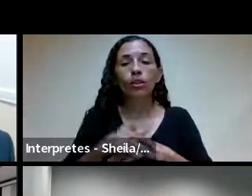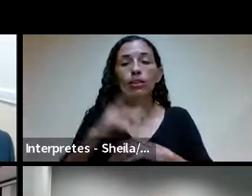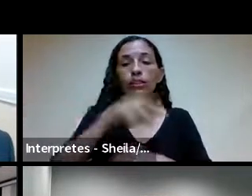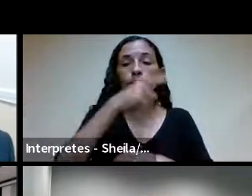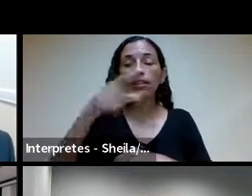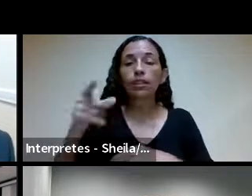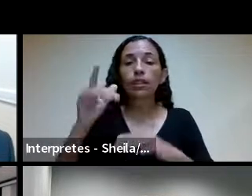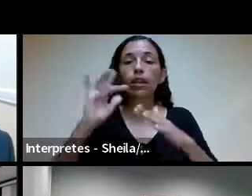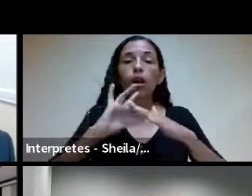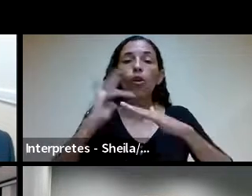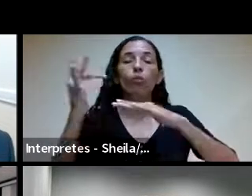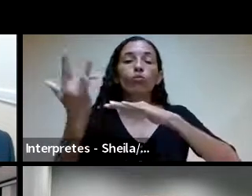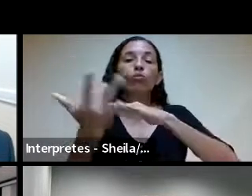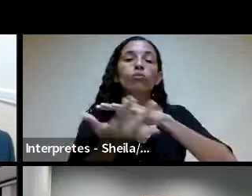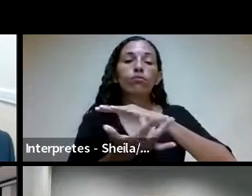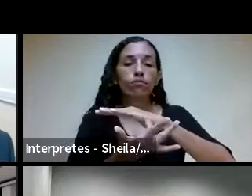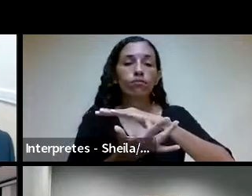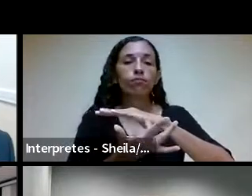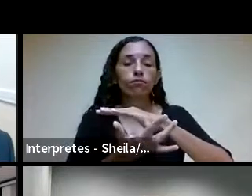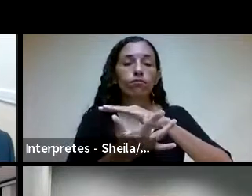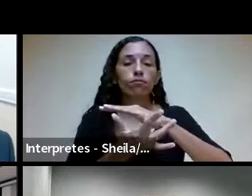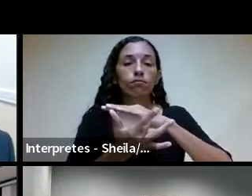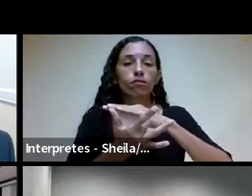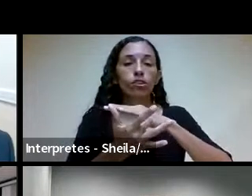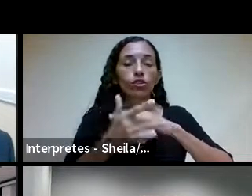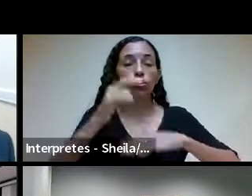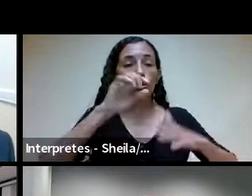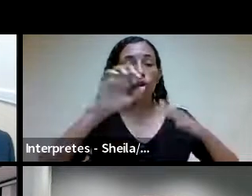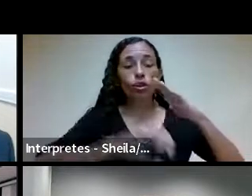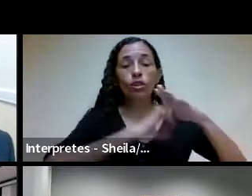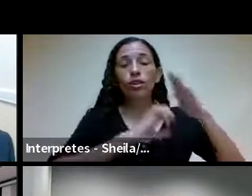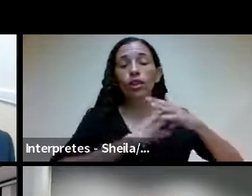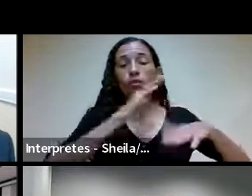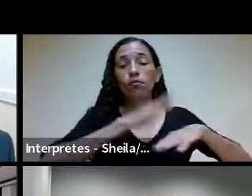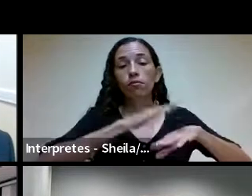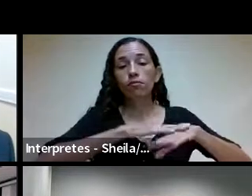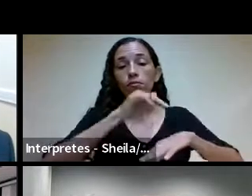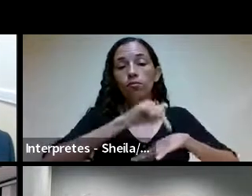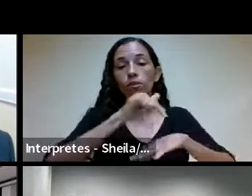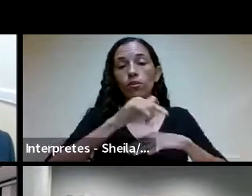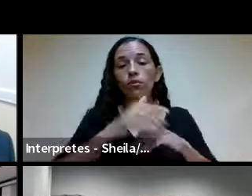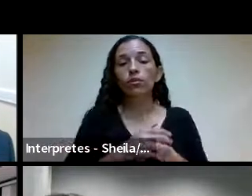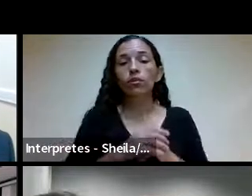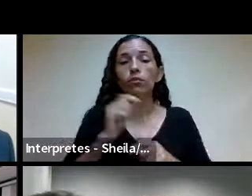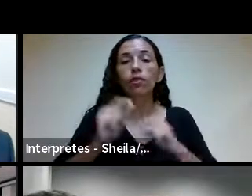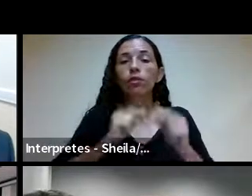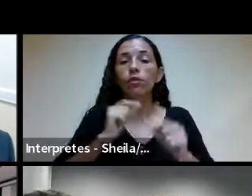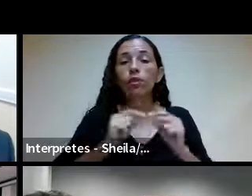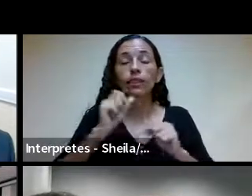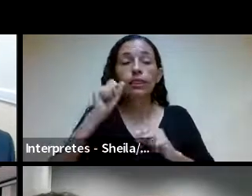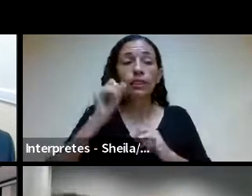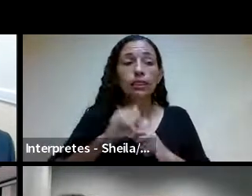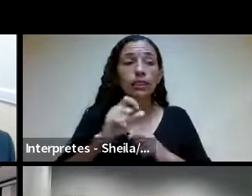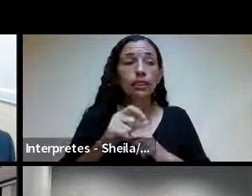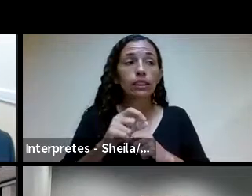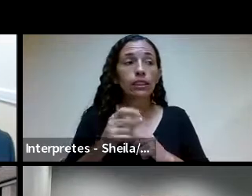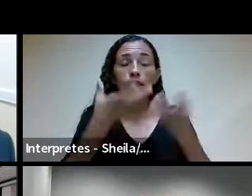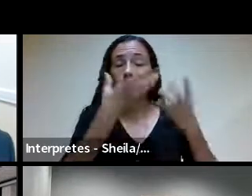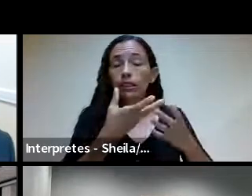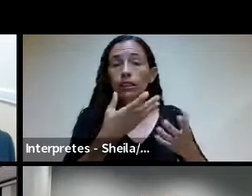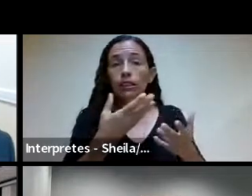sociais da empresa, constantes da URL que menciona, sob pena de estipulação de multa diária em razão de